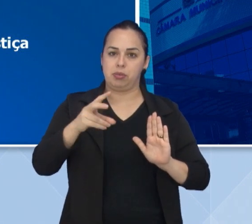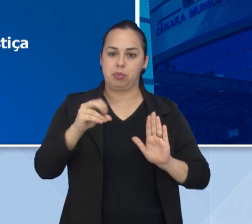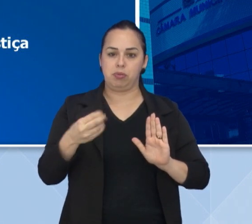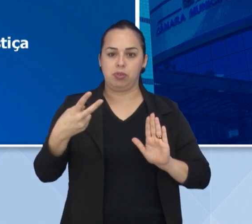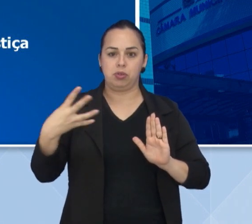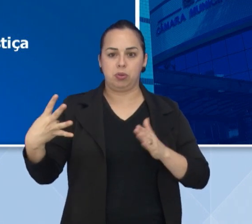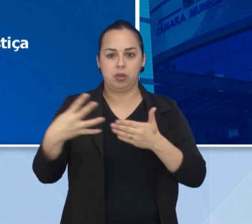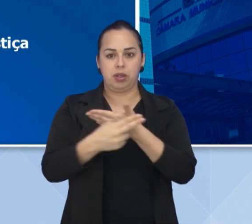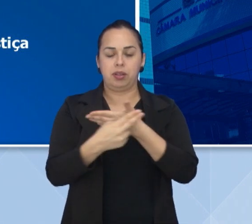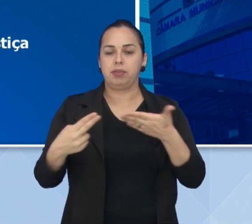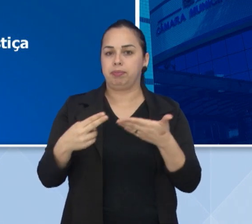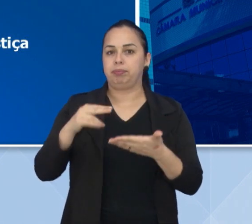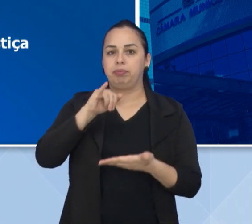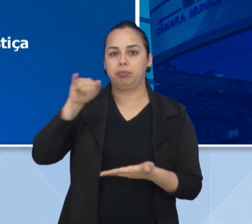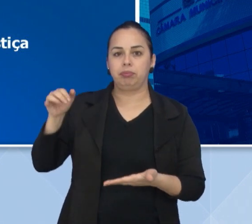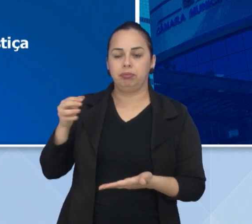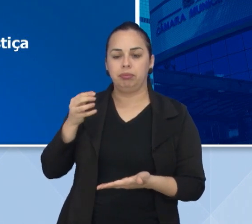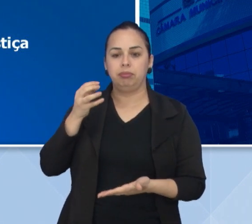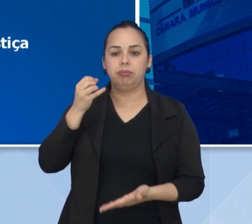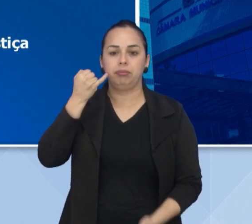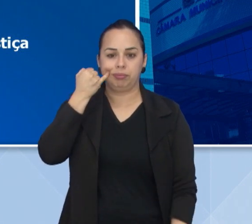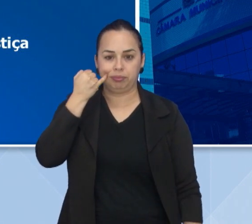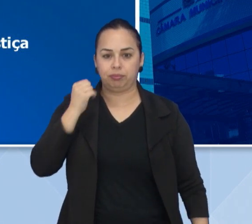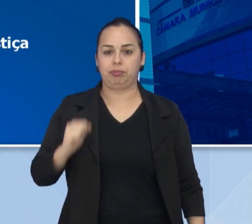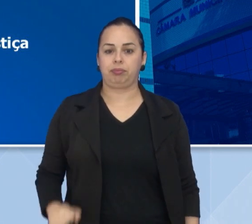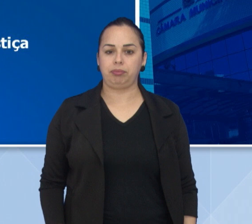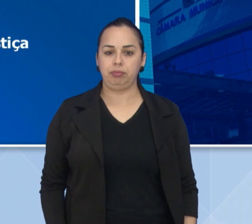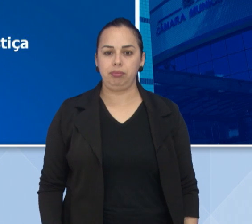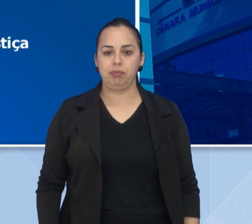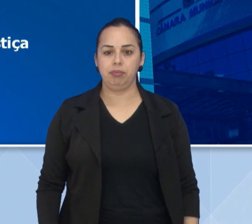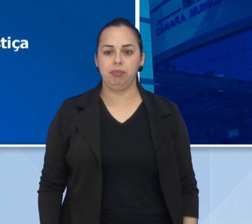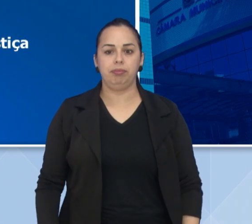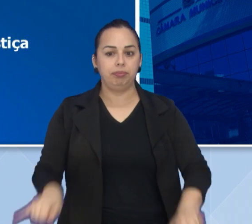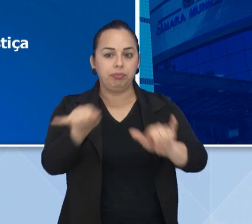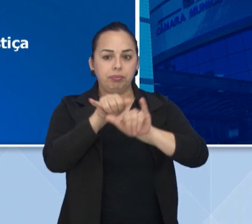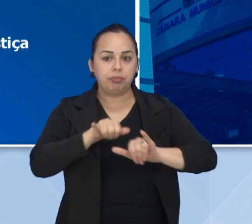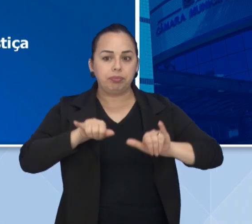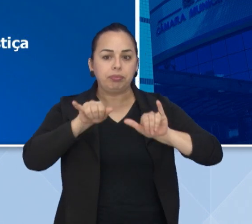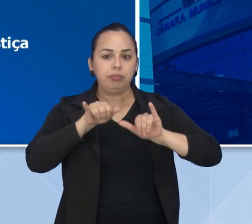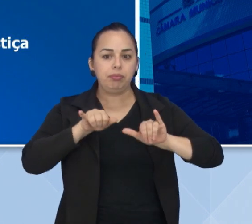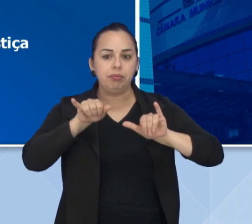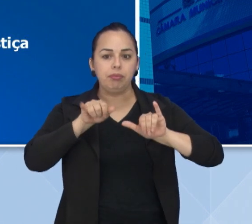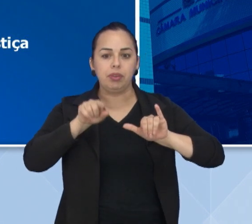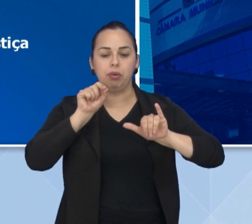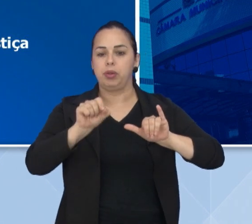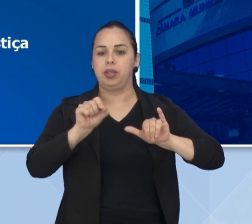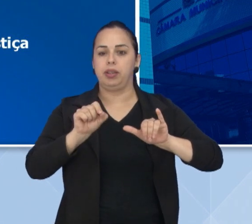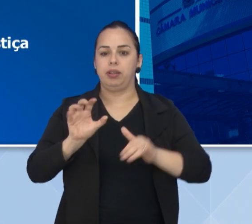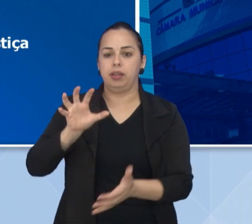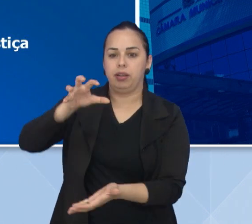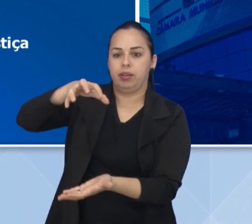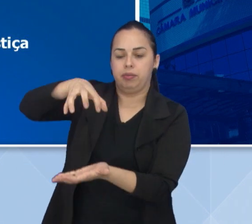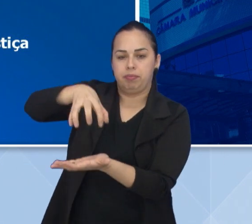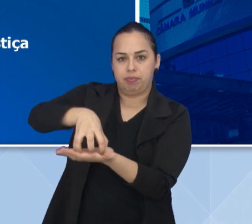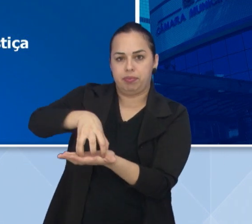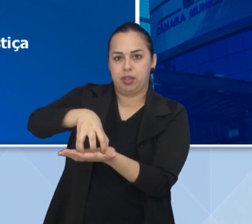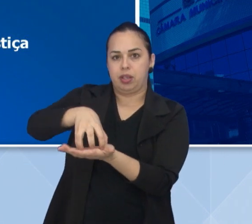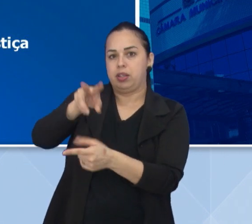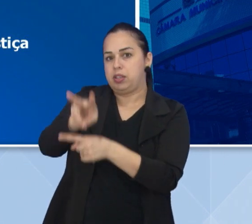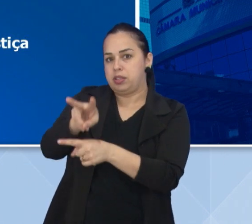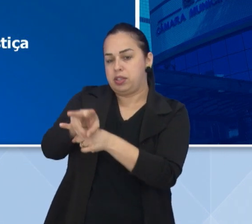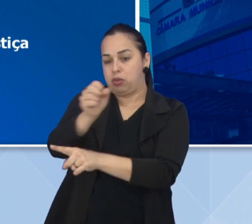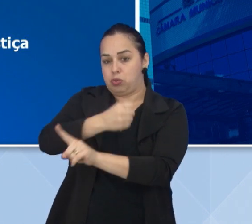159/2024. Autoria, vereador Juvenil Silvério. Declara de utilidade pública a obra social